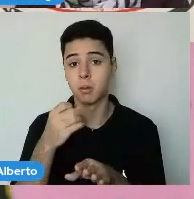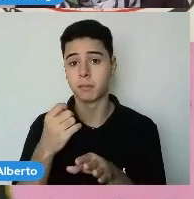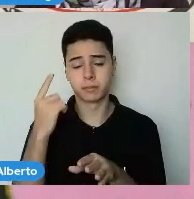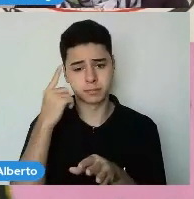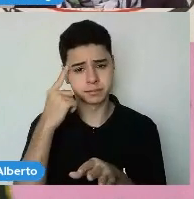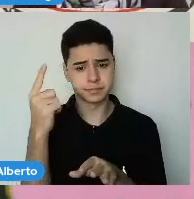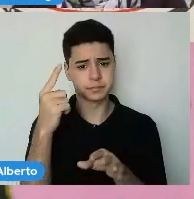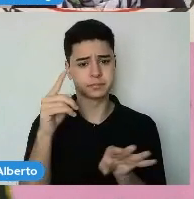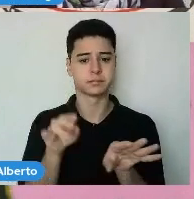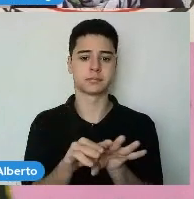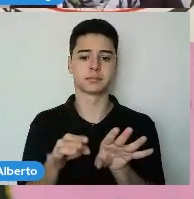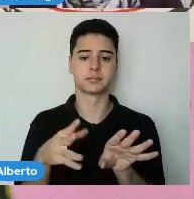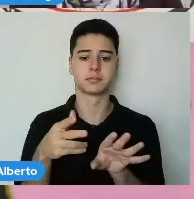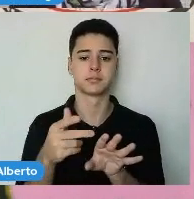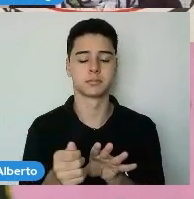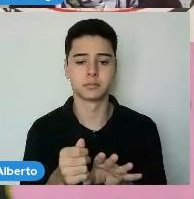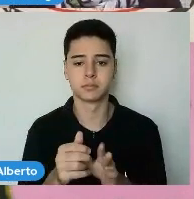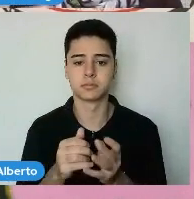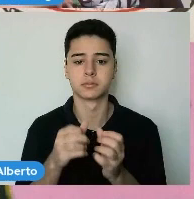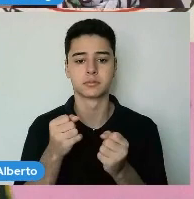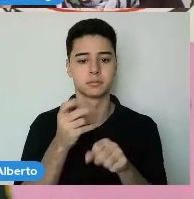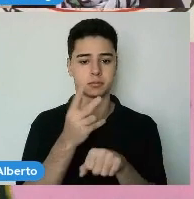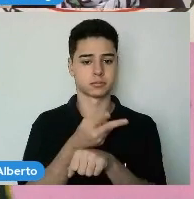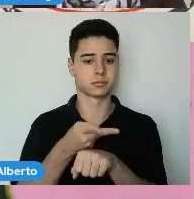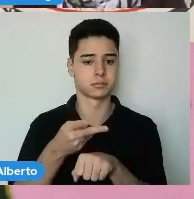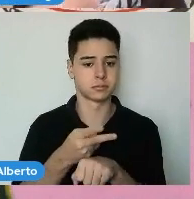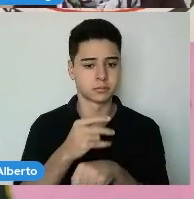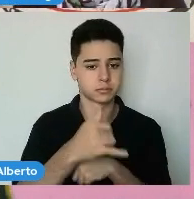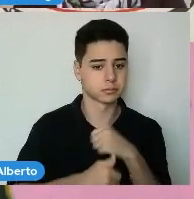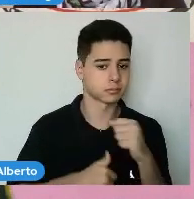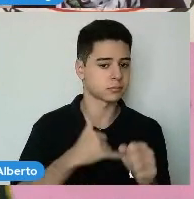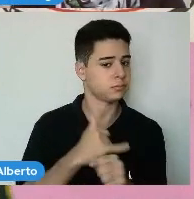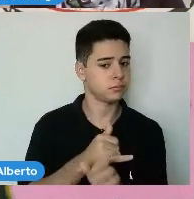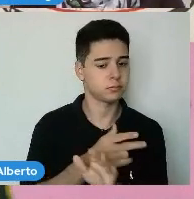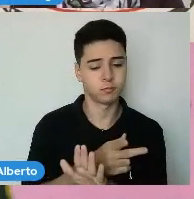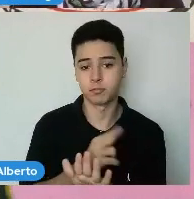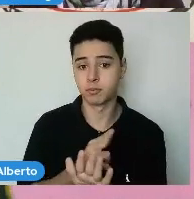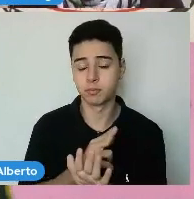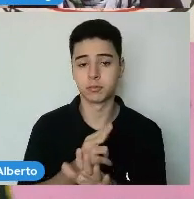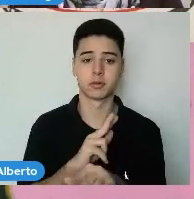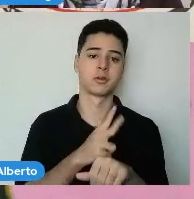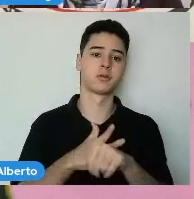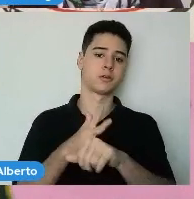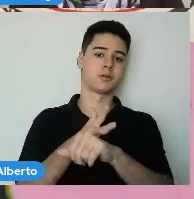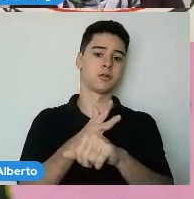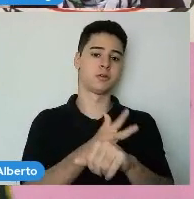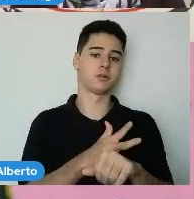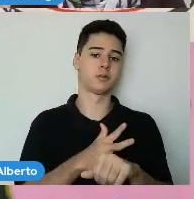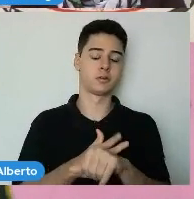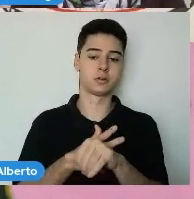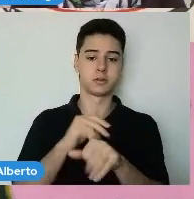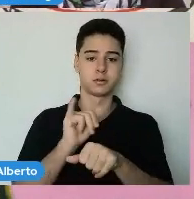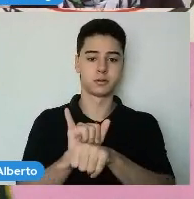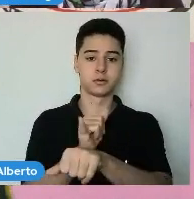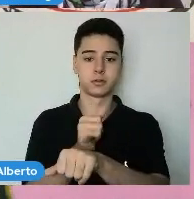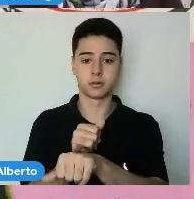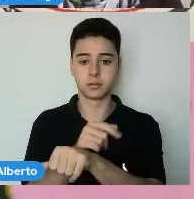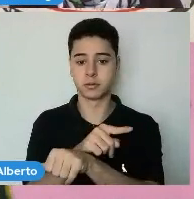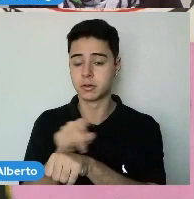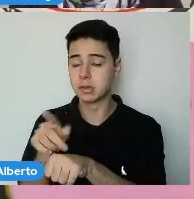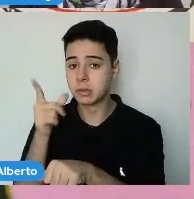pensar a performance, podem procurar na internet, tem vários vídeos no YouTube em que vocês